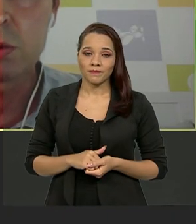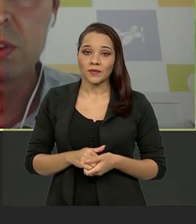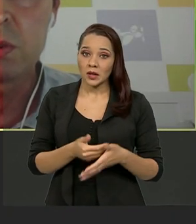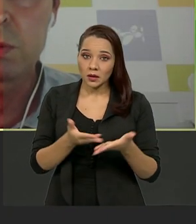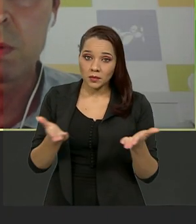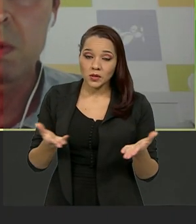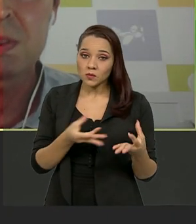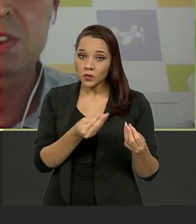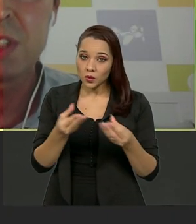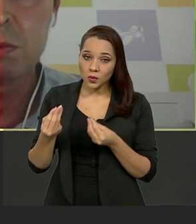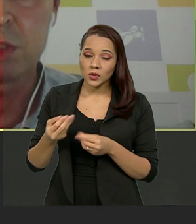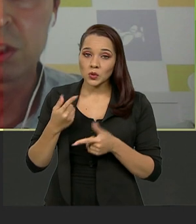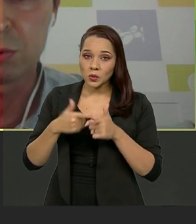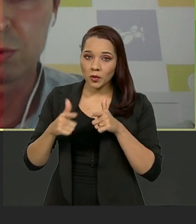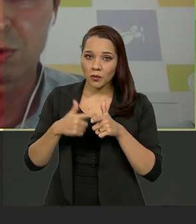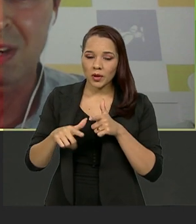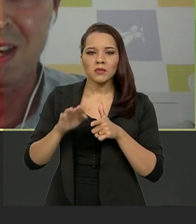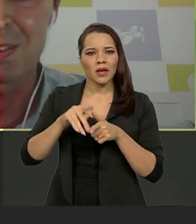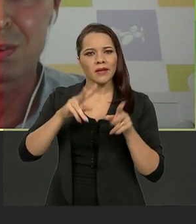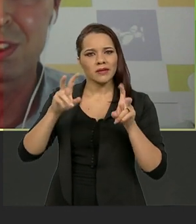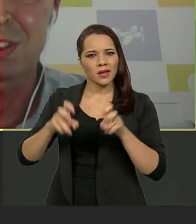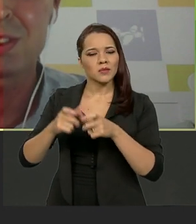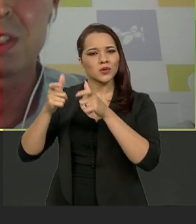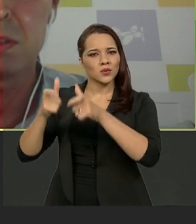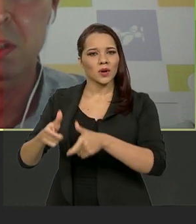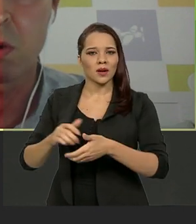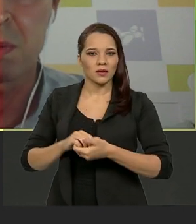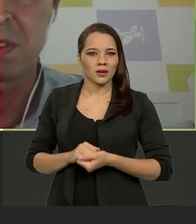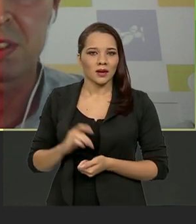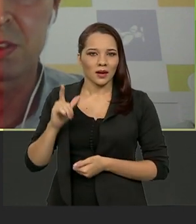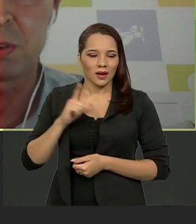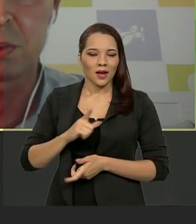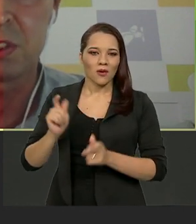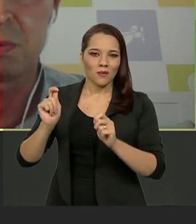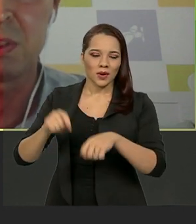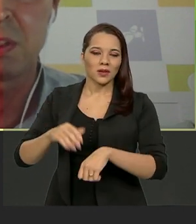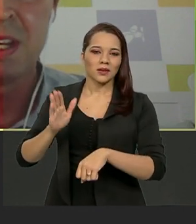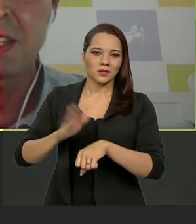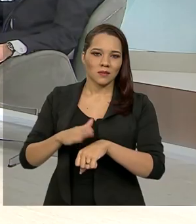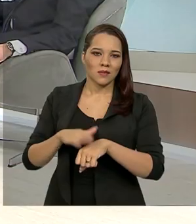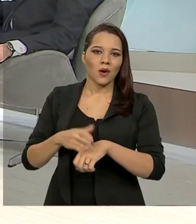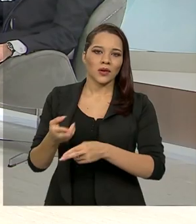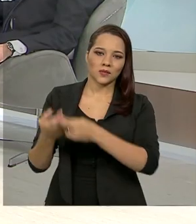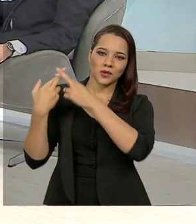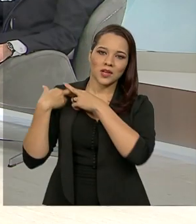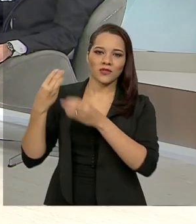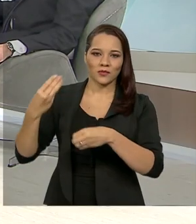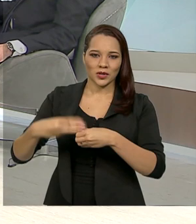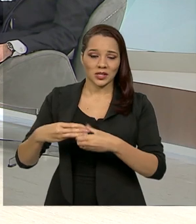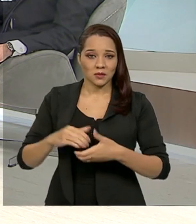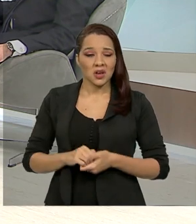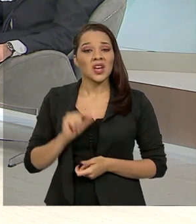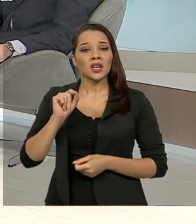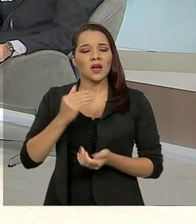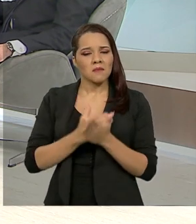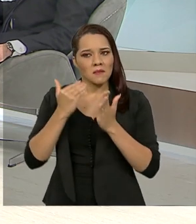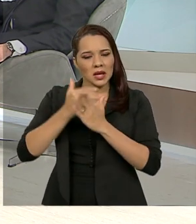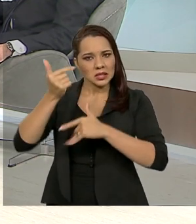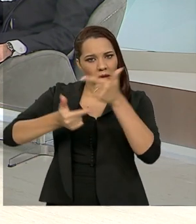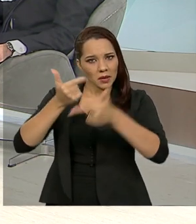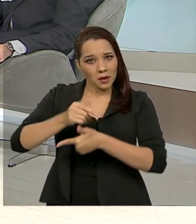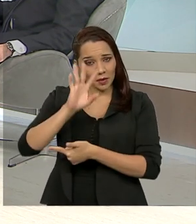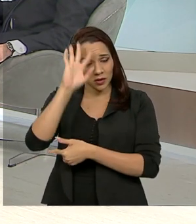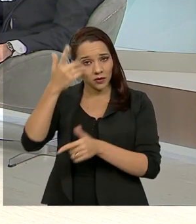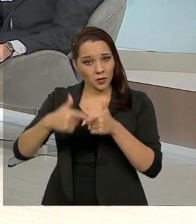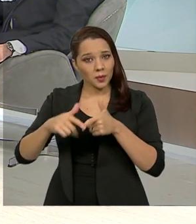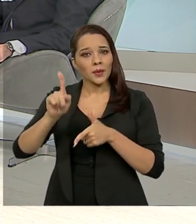das questões dos problemas são de assuntos locais, ou seja, são da competência dos municípios. Então, quem mais vai ter que botar a mão na massa para resolver esse problema são